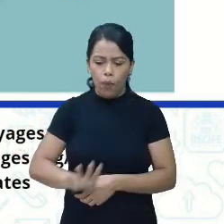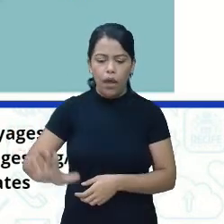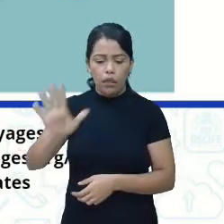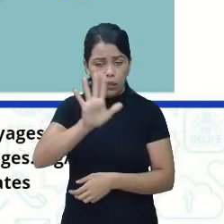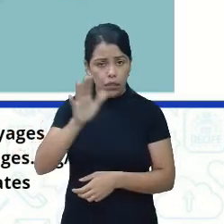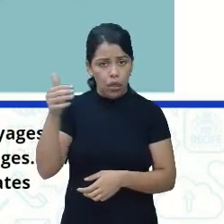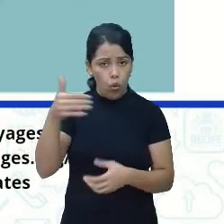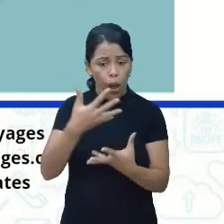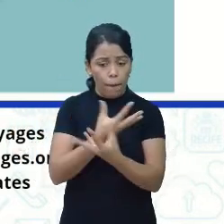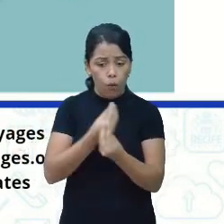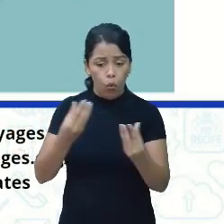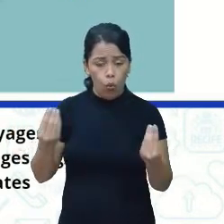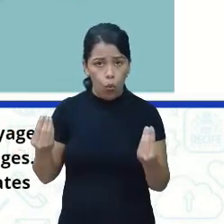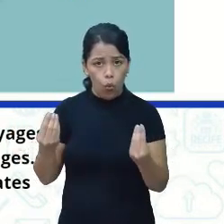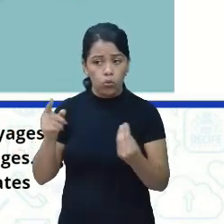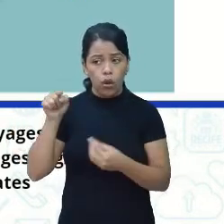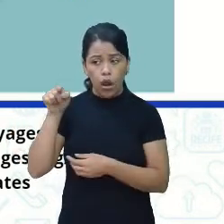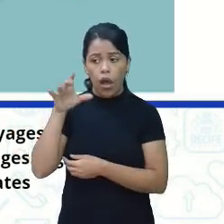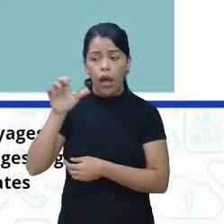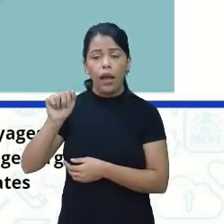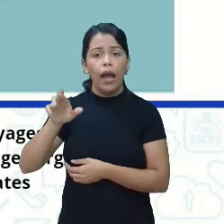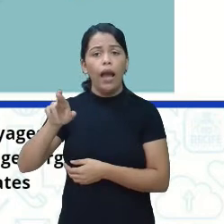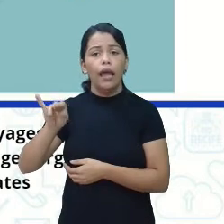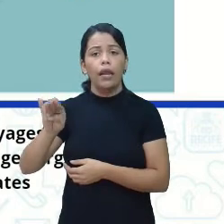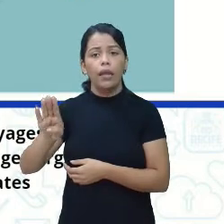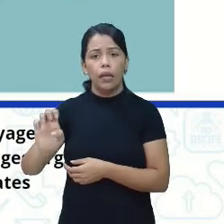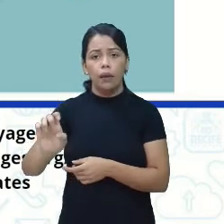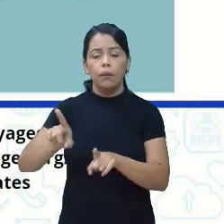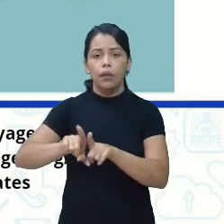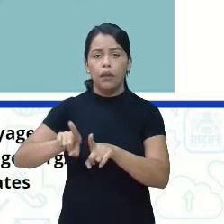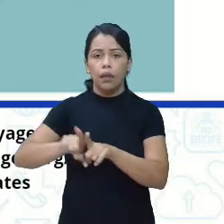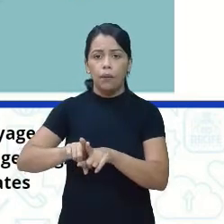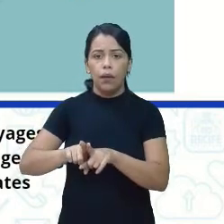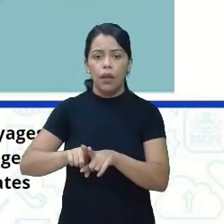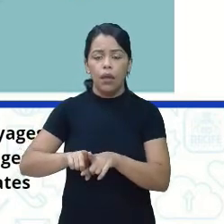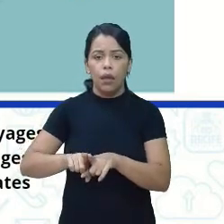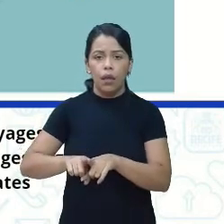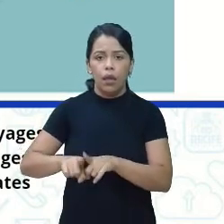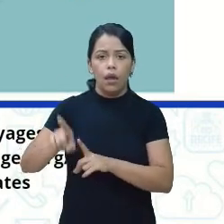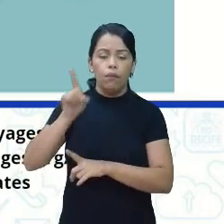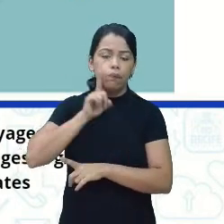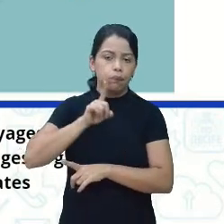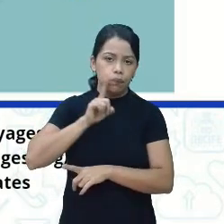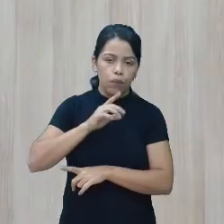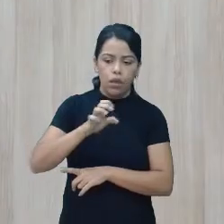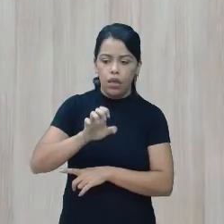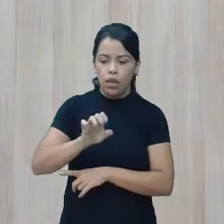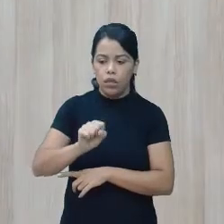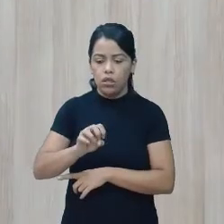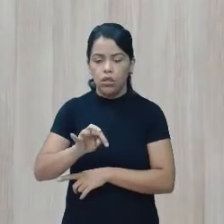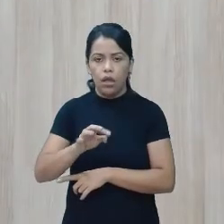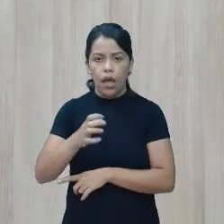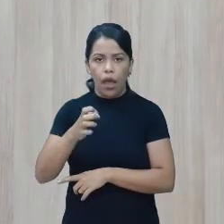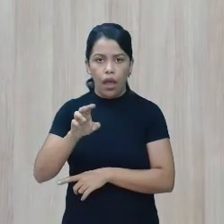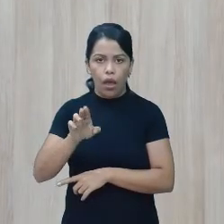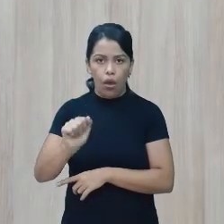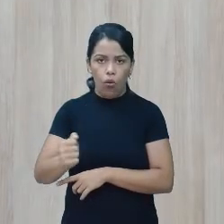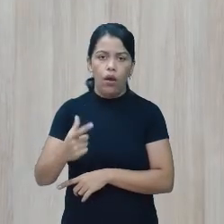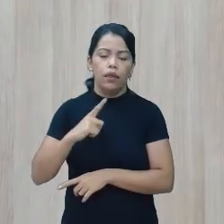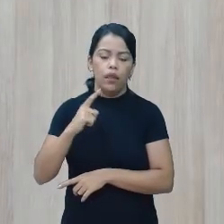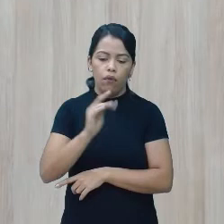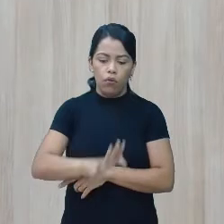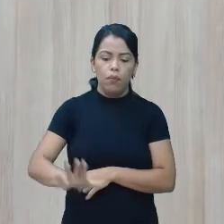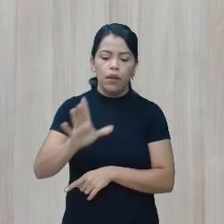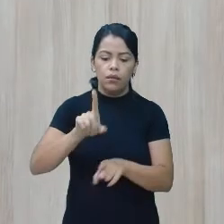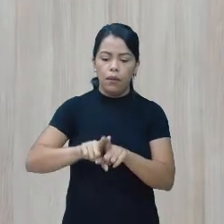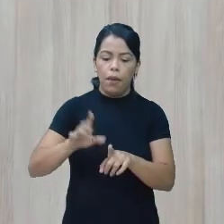da América do Sul, a região do Caribe e Estados Unidos foram as áreas que mais, né, particularmente o Brasil e o Caribe, as áreas que mais